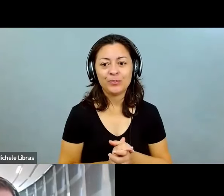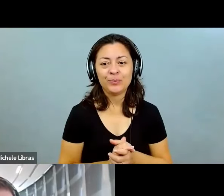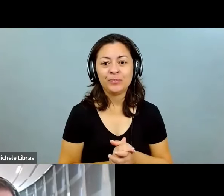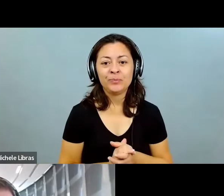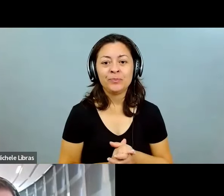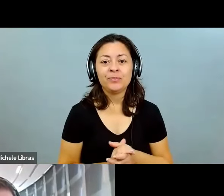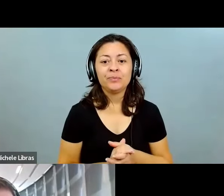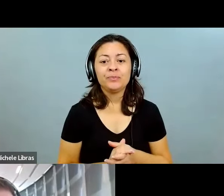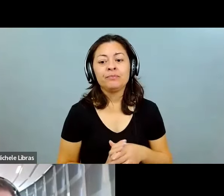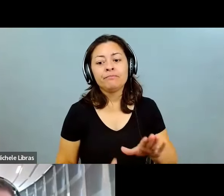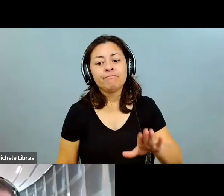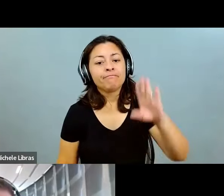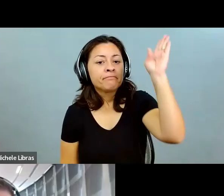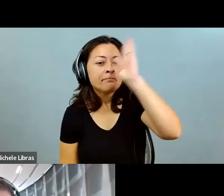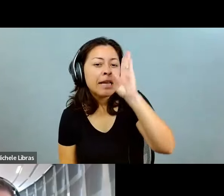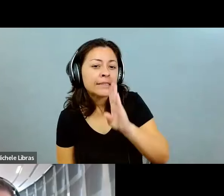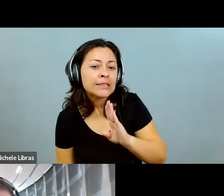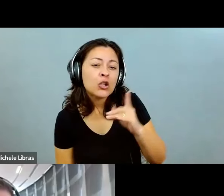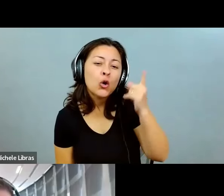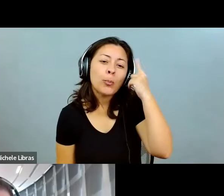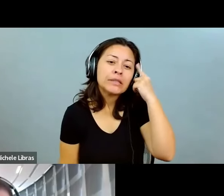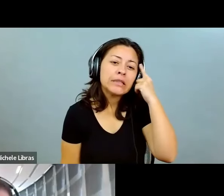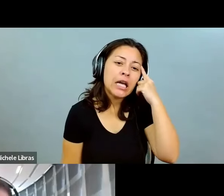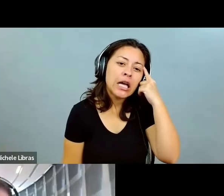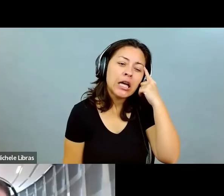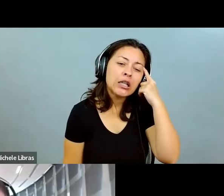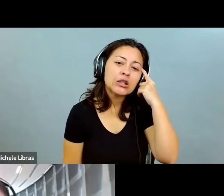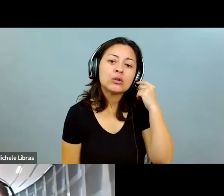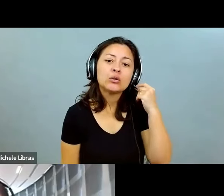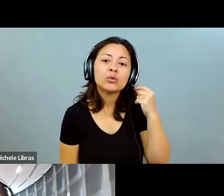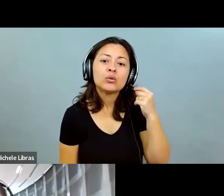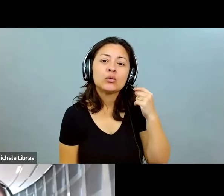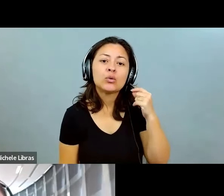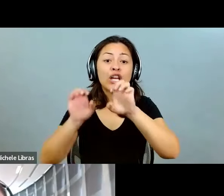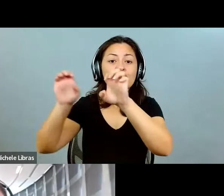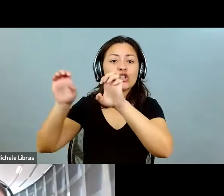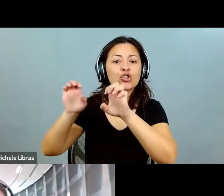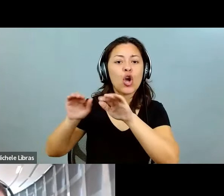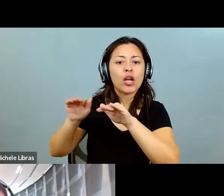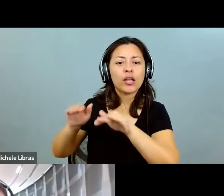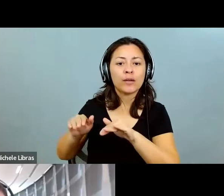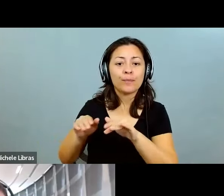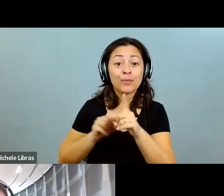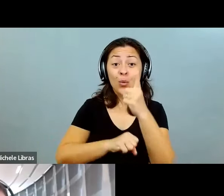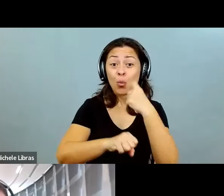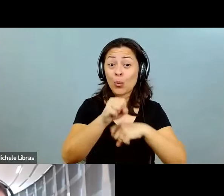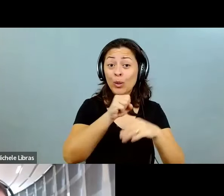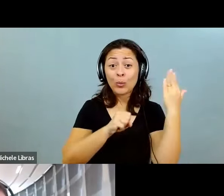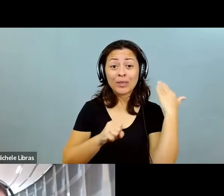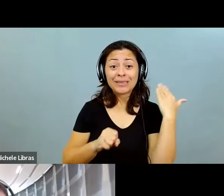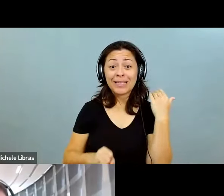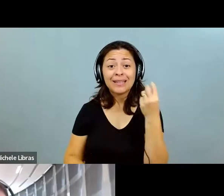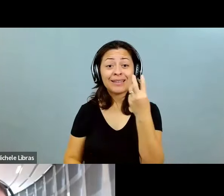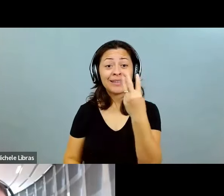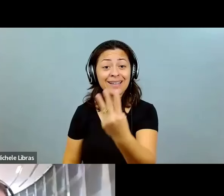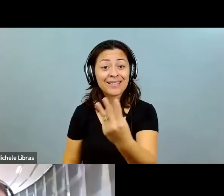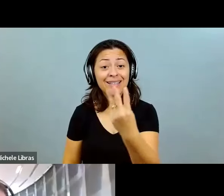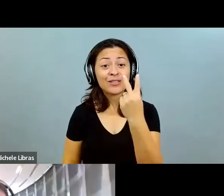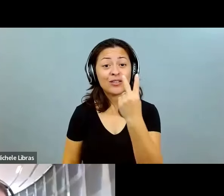choque de passagem infra dizer a gente a gente escou uma super safa o ano passado 322 milhões de